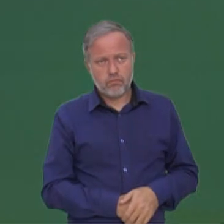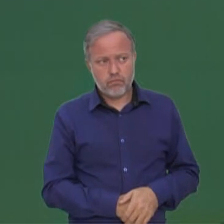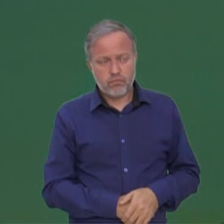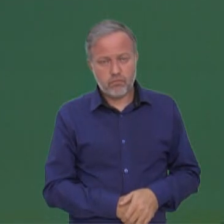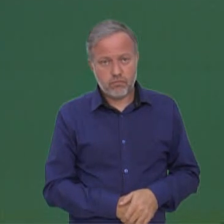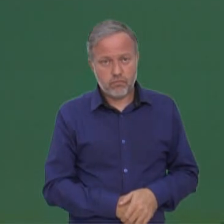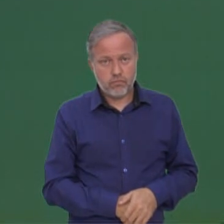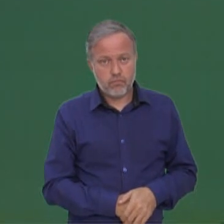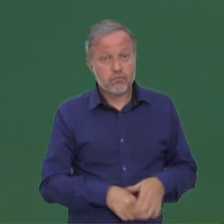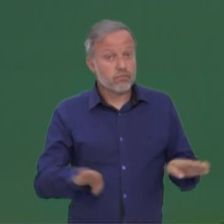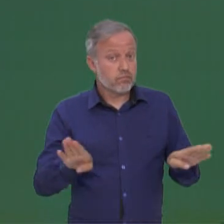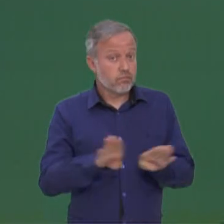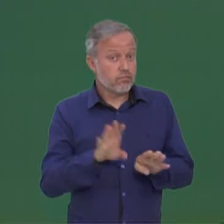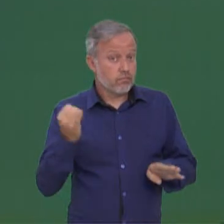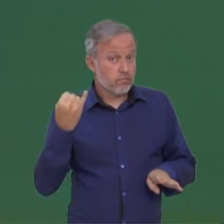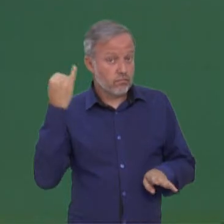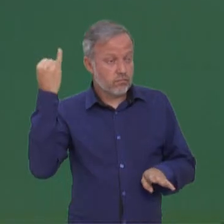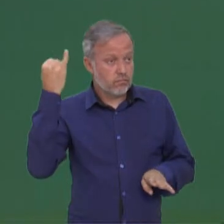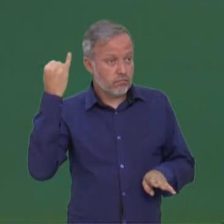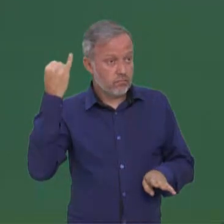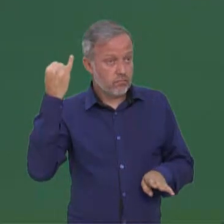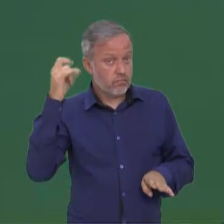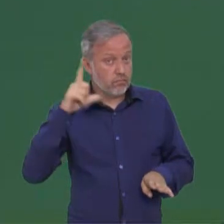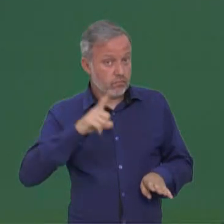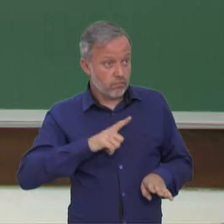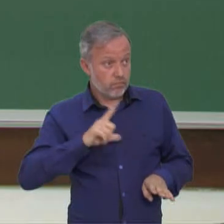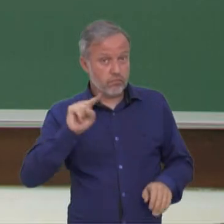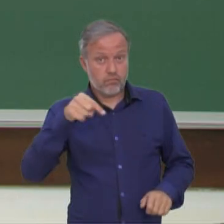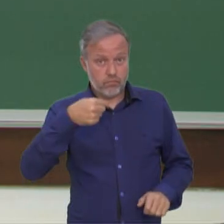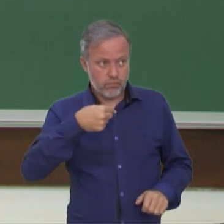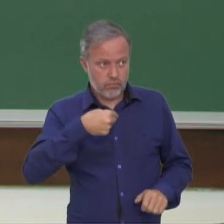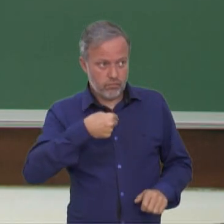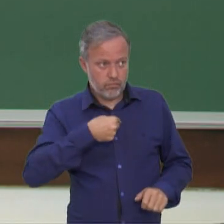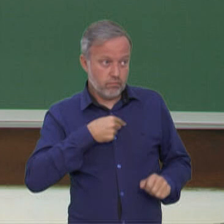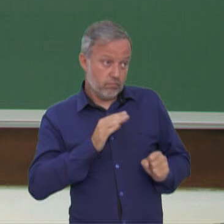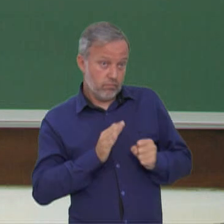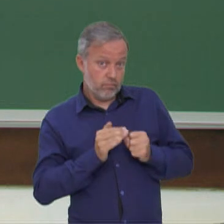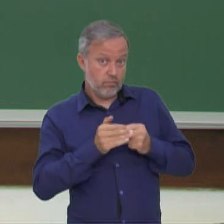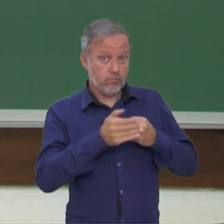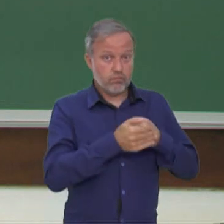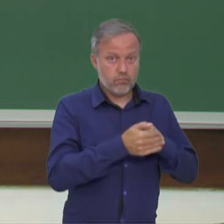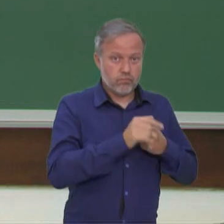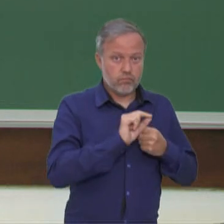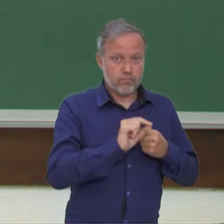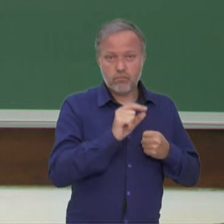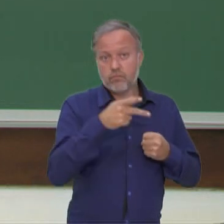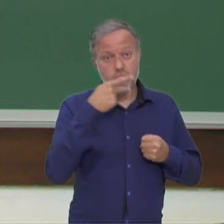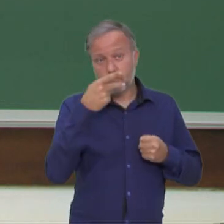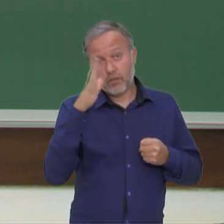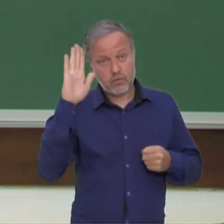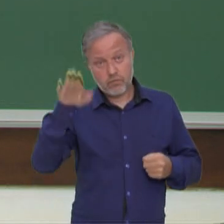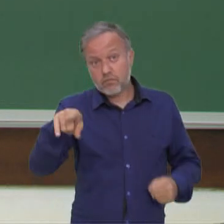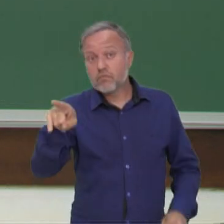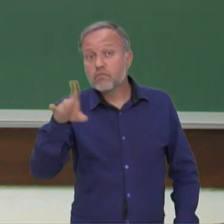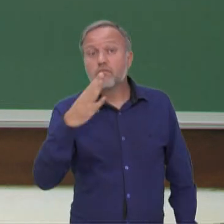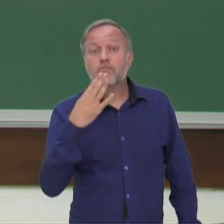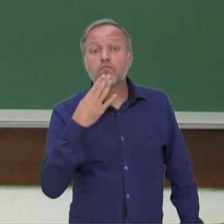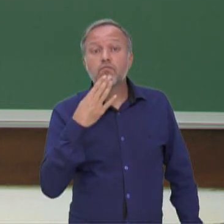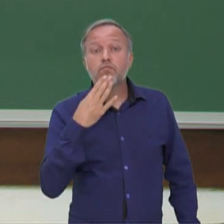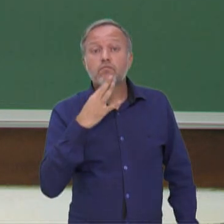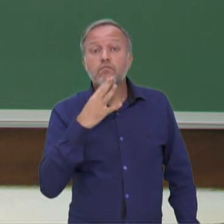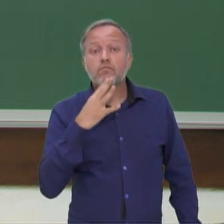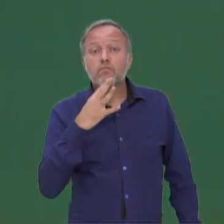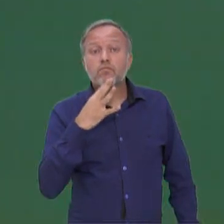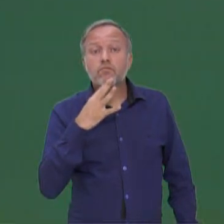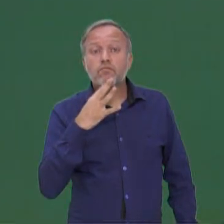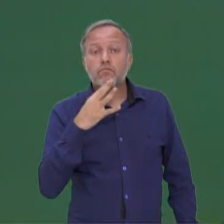o mais importante é que há a possibilidade de eu esconder aquilo que eu não quero que vocês saibam, né? Ou